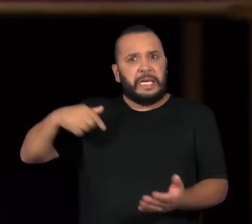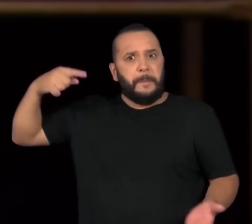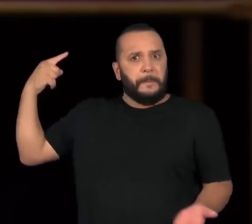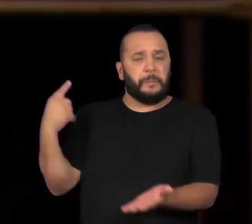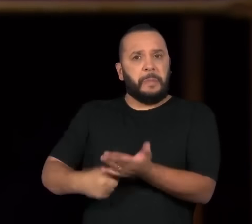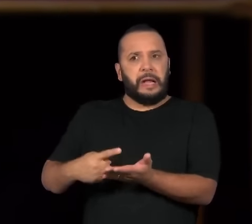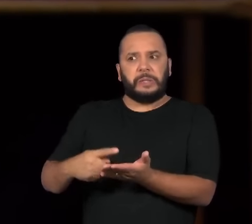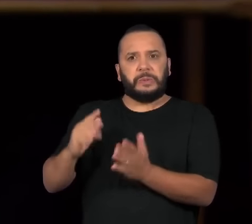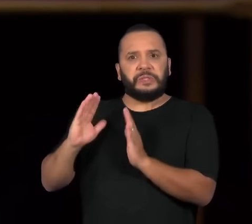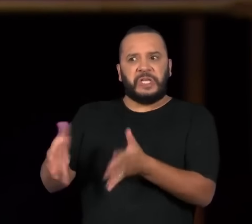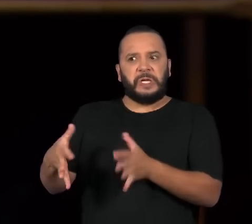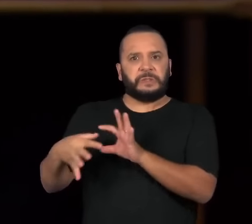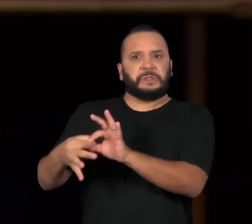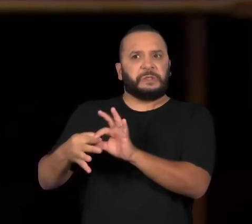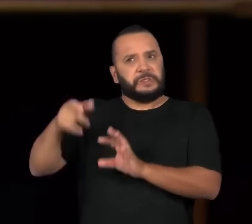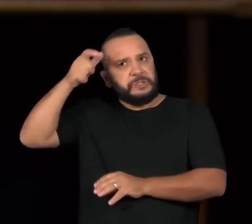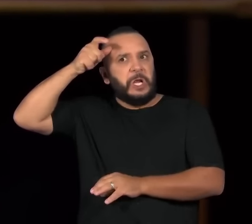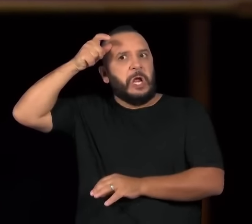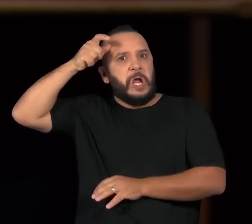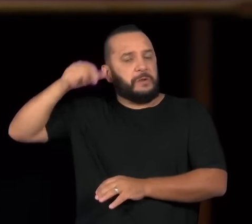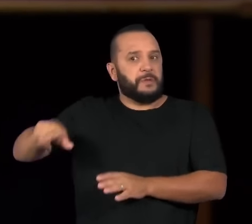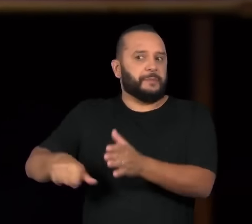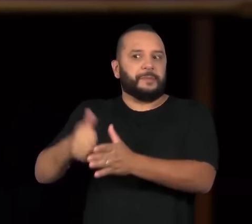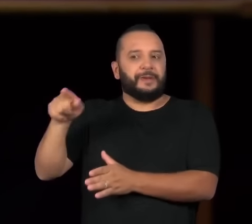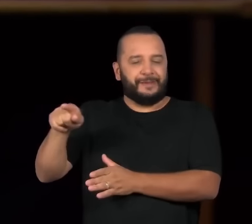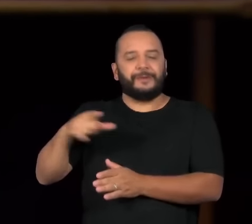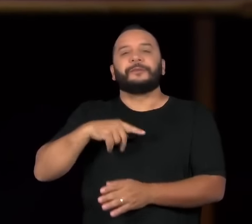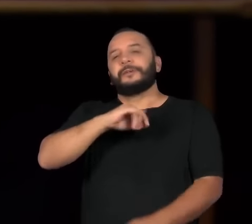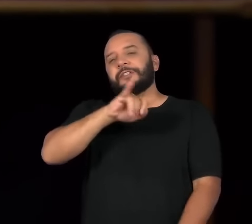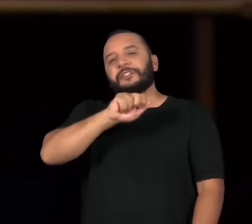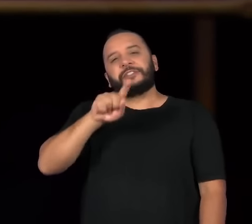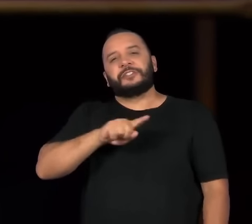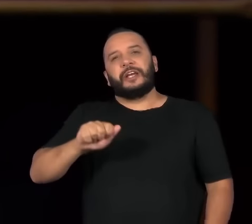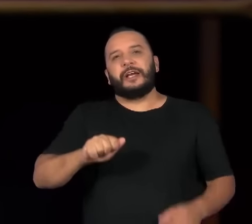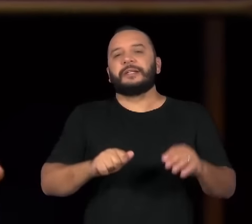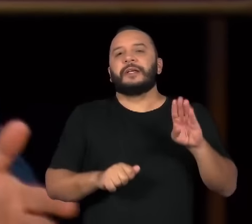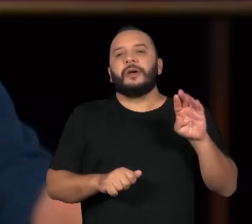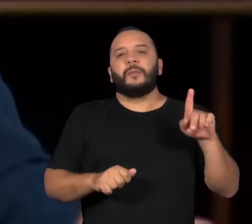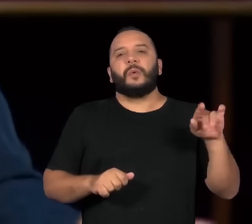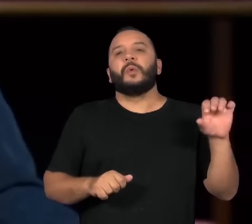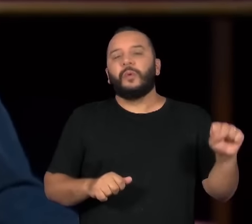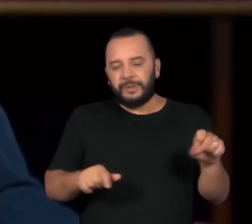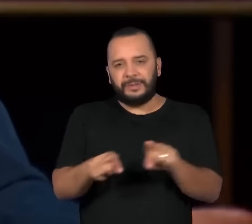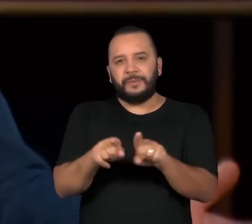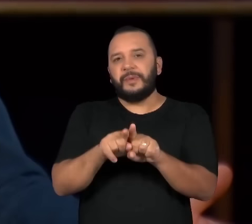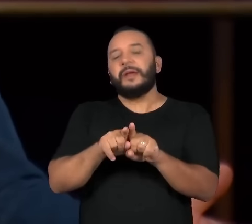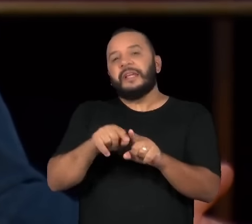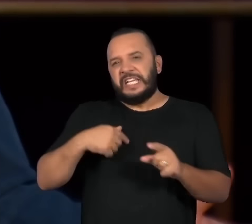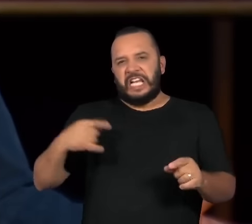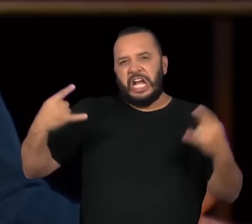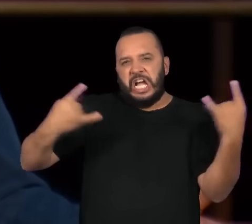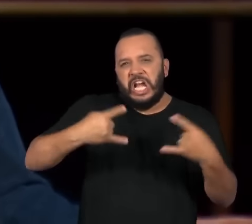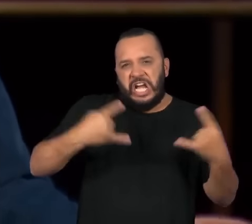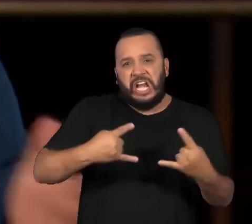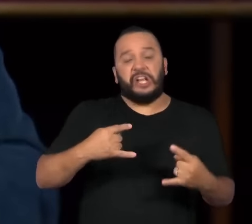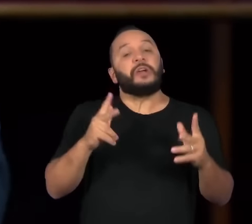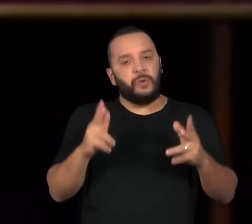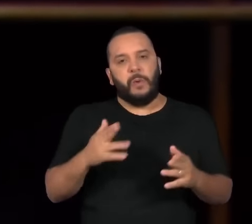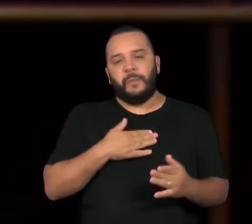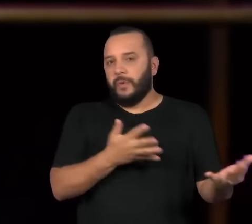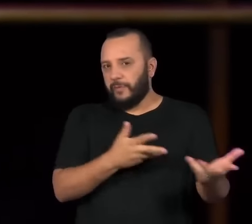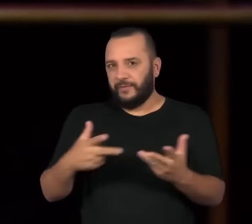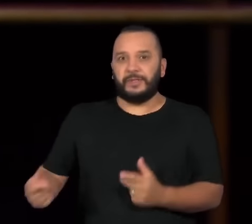diabo. Não foi o primeiro. Músicos de jazz, blues e principalmente heavy metal, como o meu convidado, já